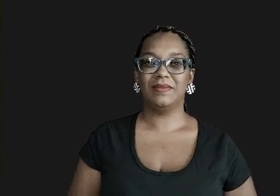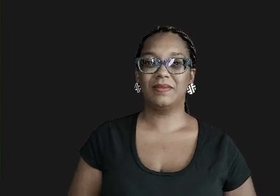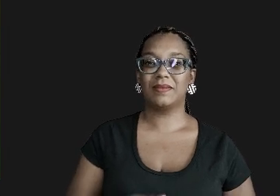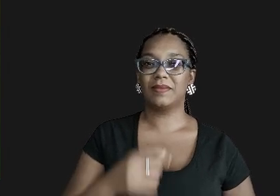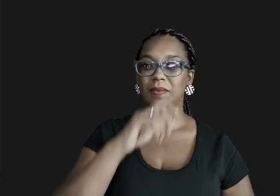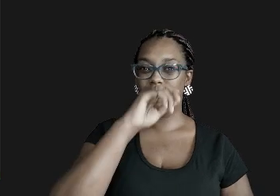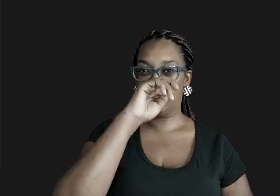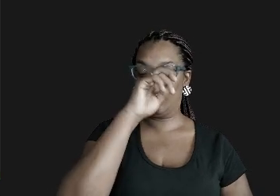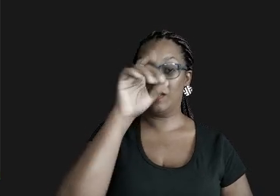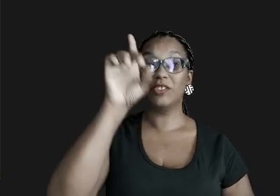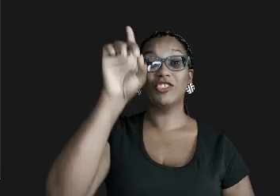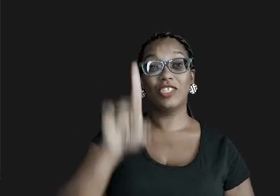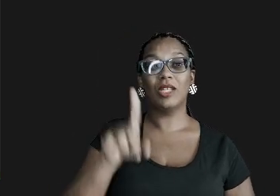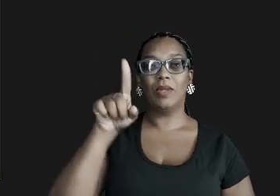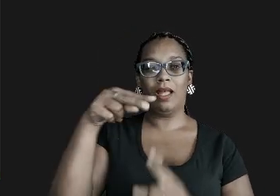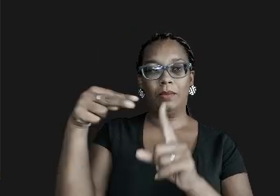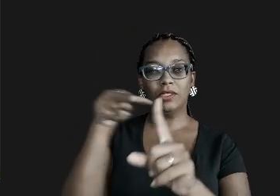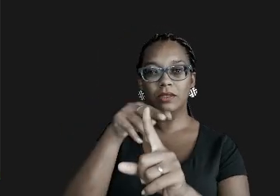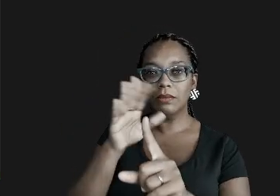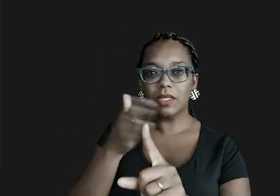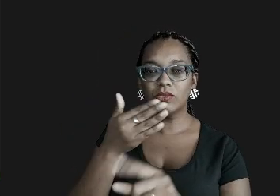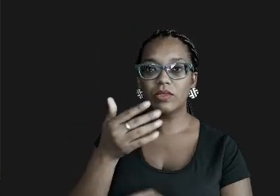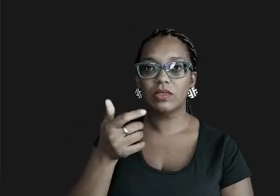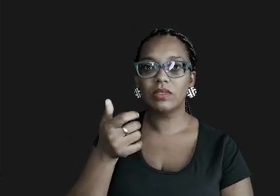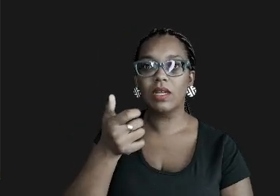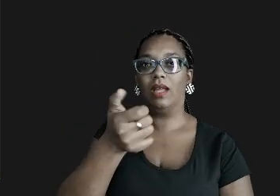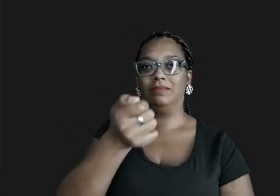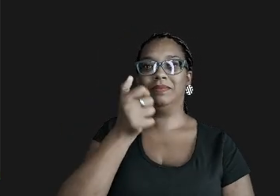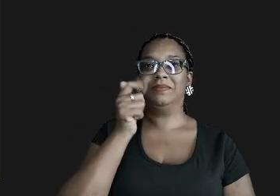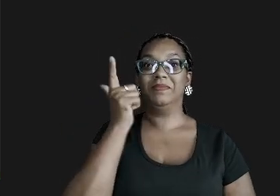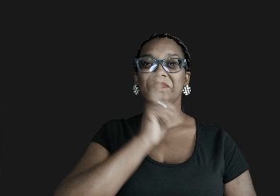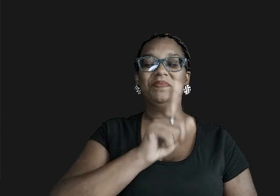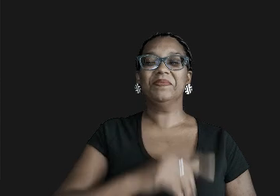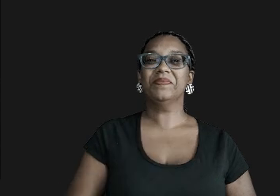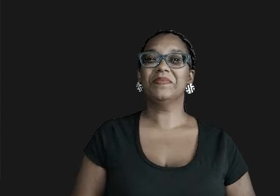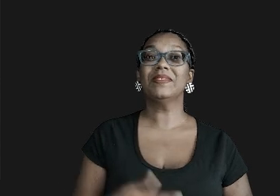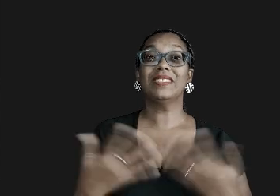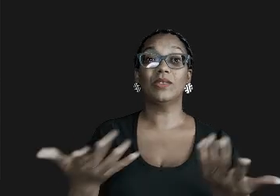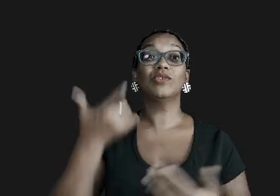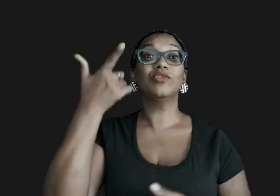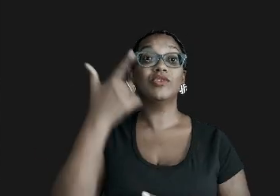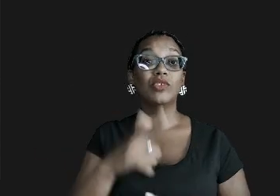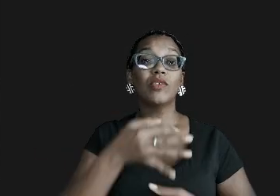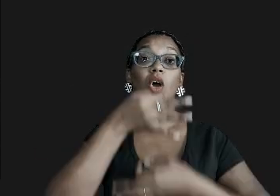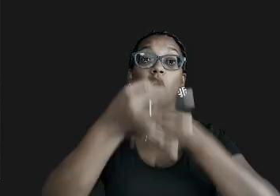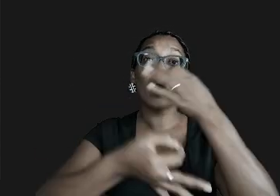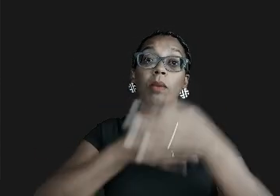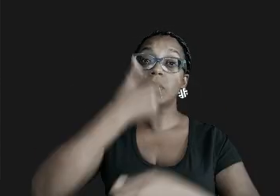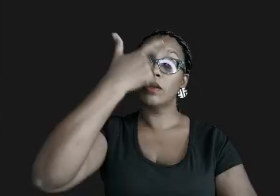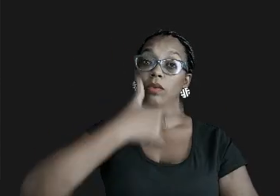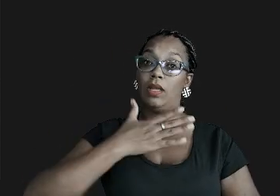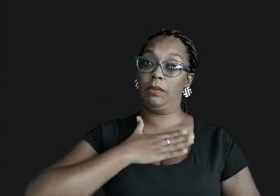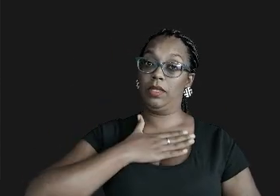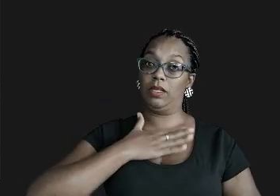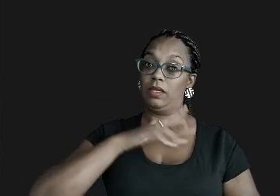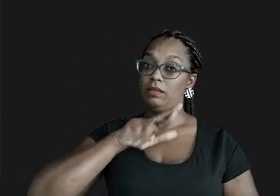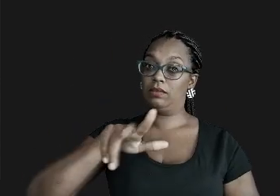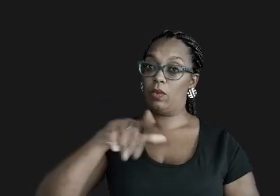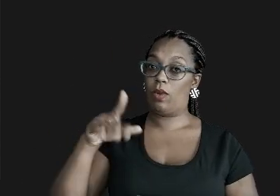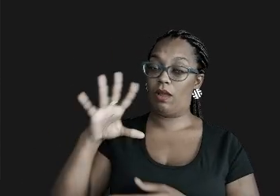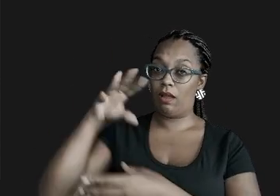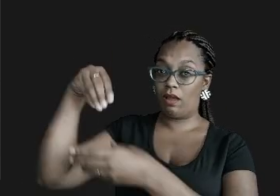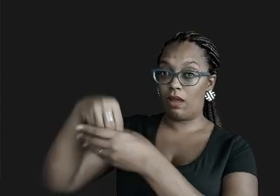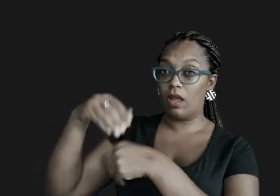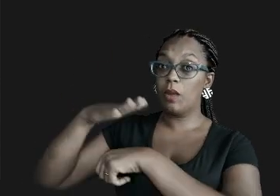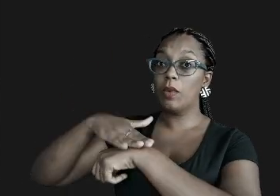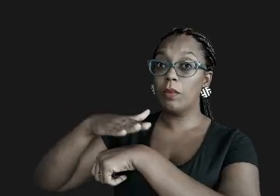direito é questão de perspectiva que é bom eu queria dizer novamente que essas opiniões são minhas o que não quer dizer que elas